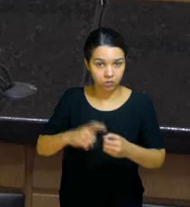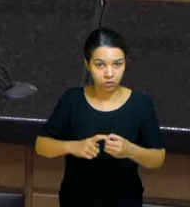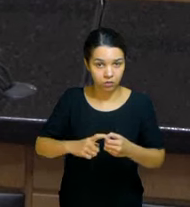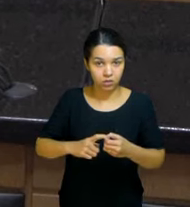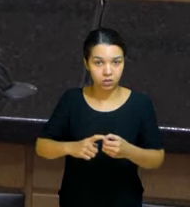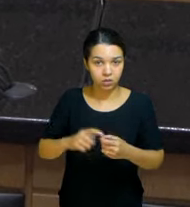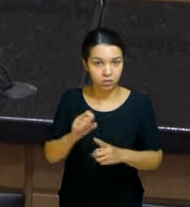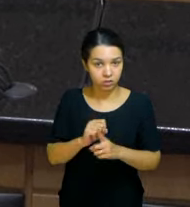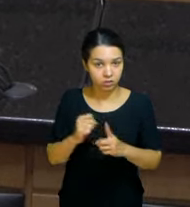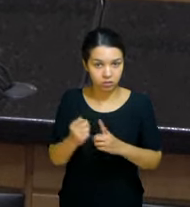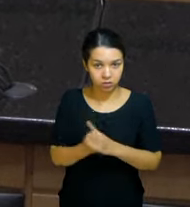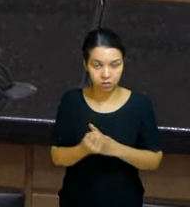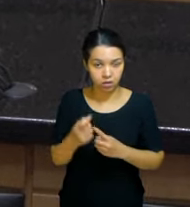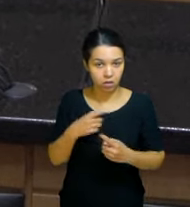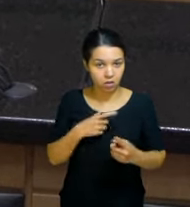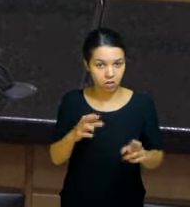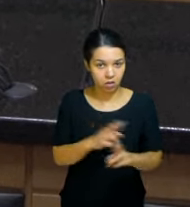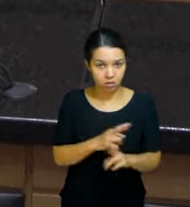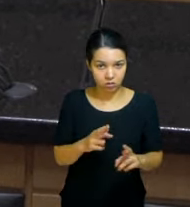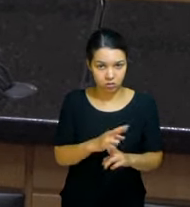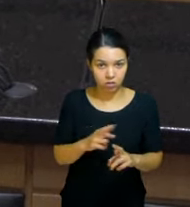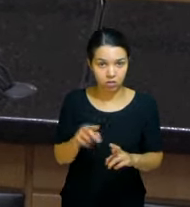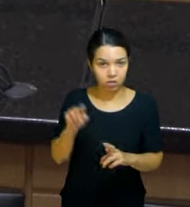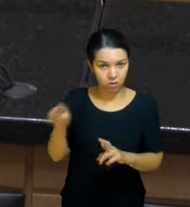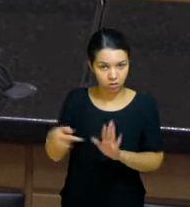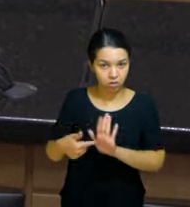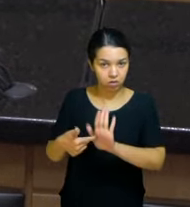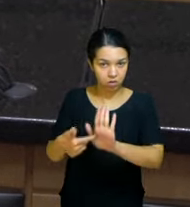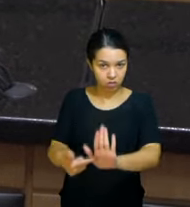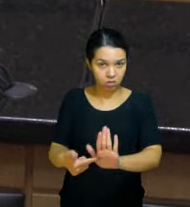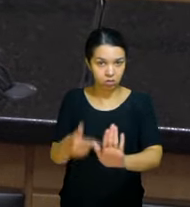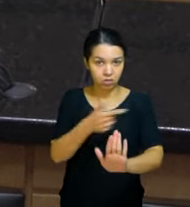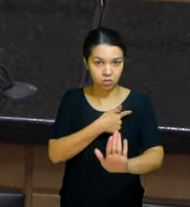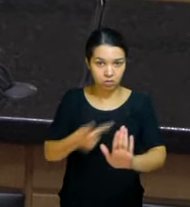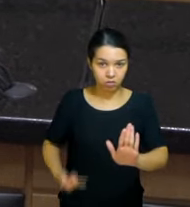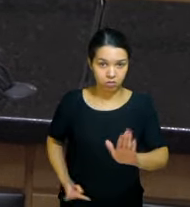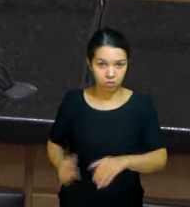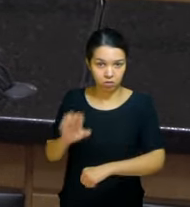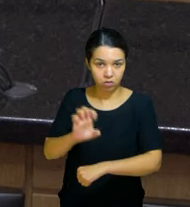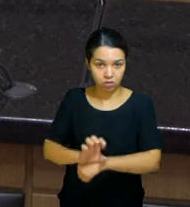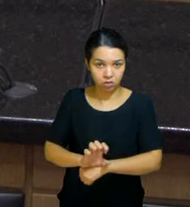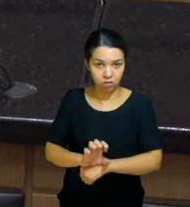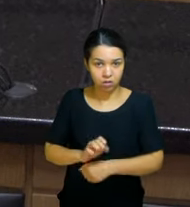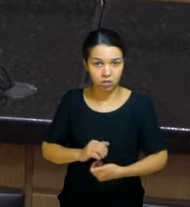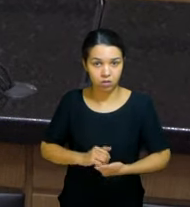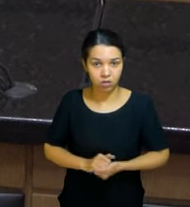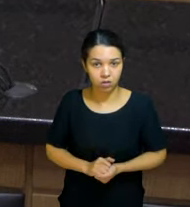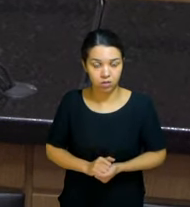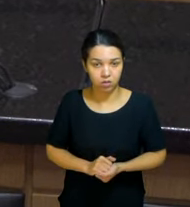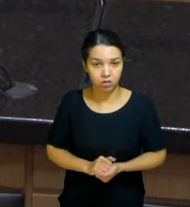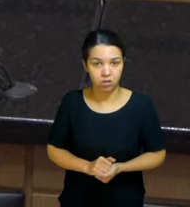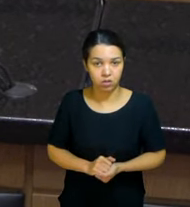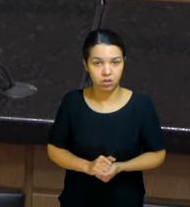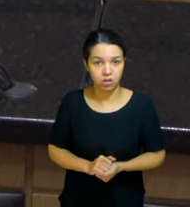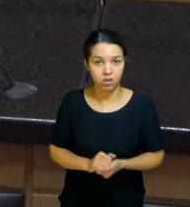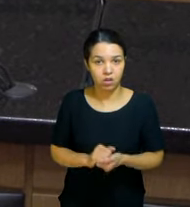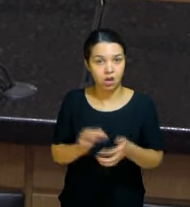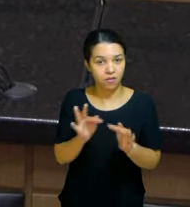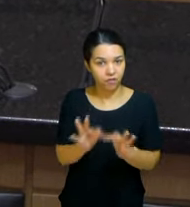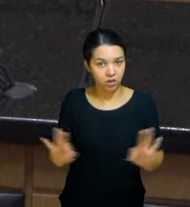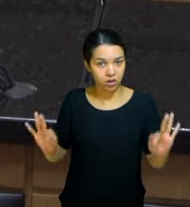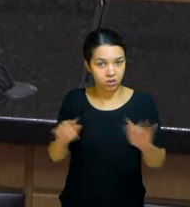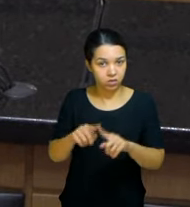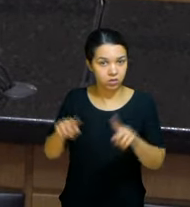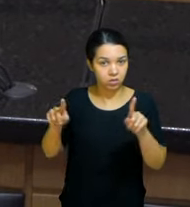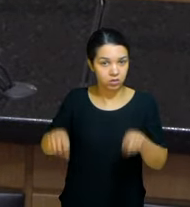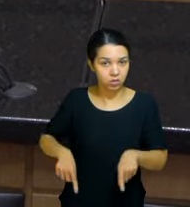não tenho qualquer relação com aqueles que foram indicados pelo governo do Estado. E a frase de uma servidora,